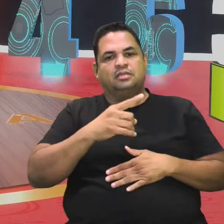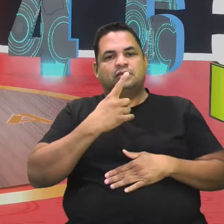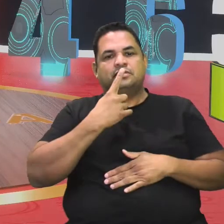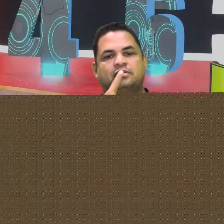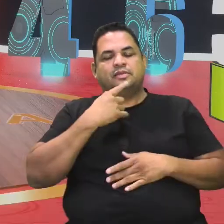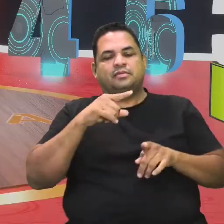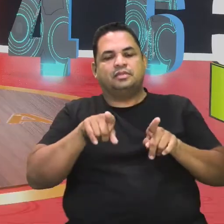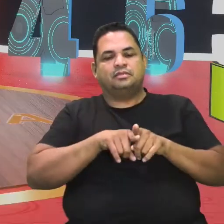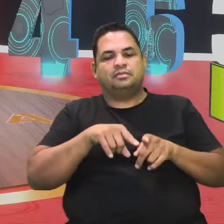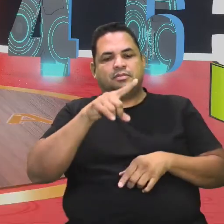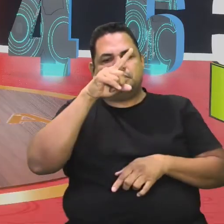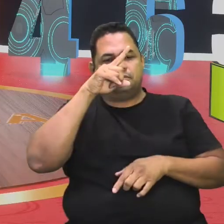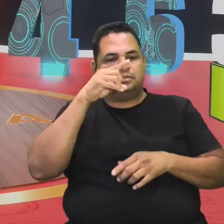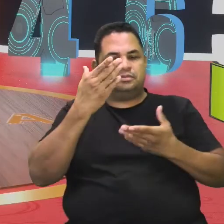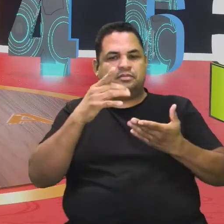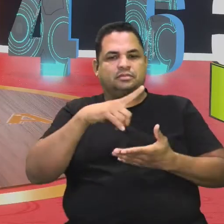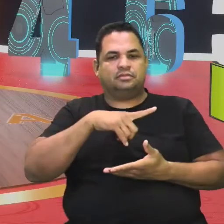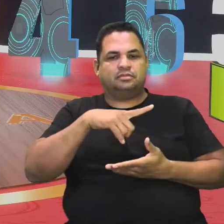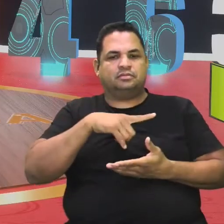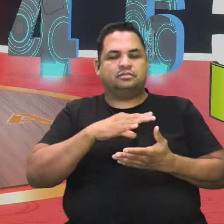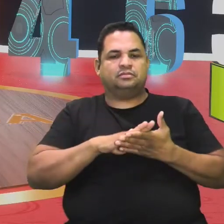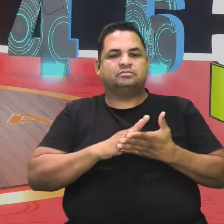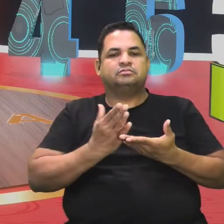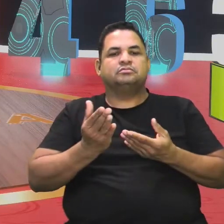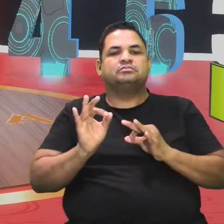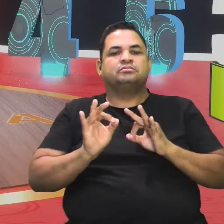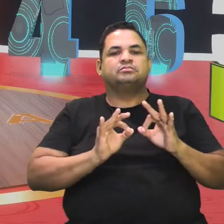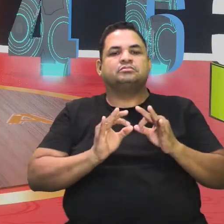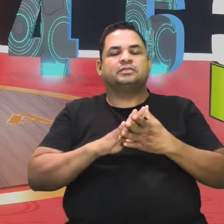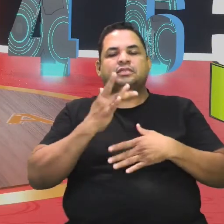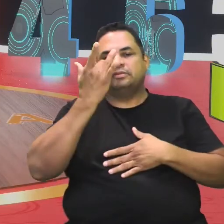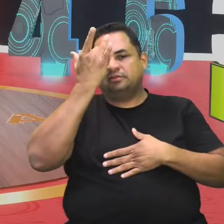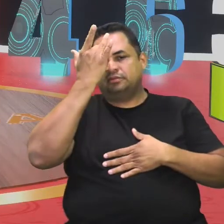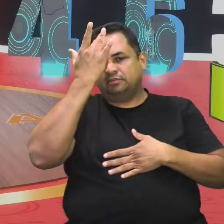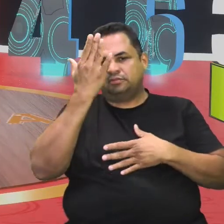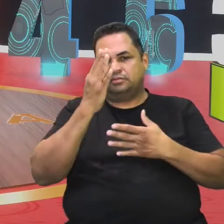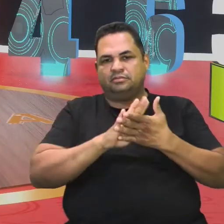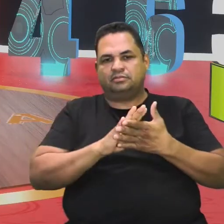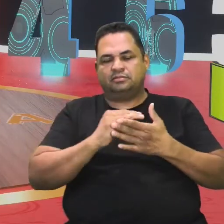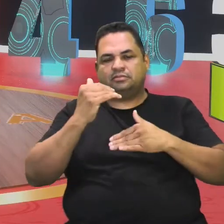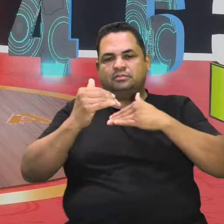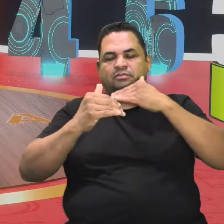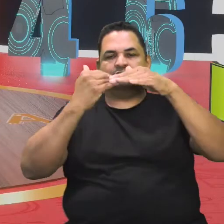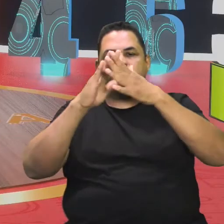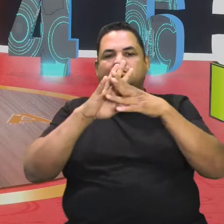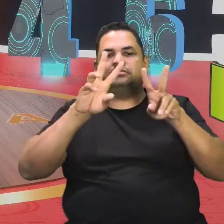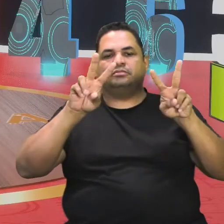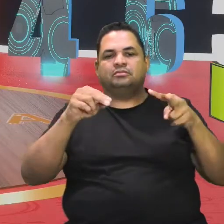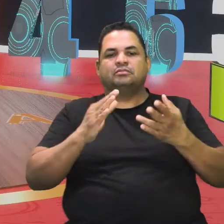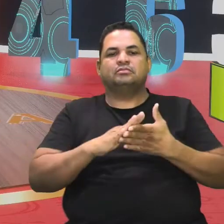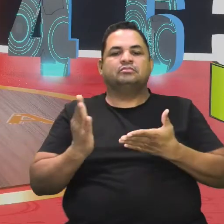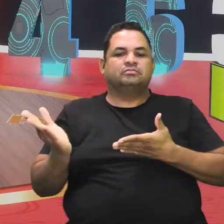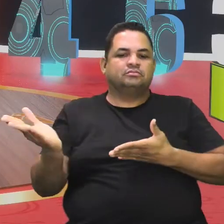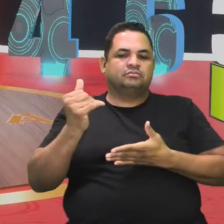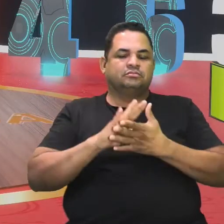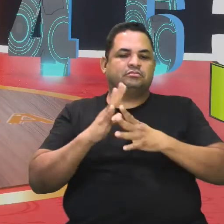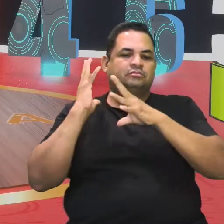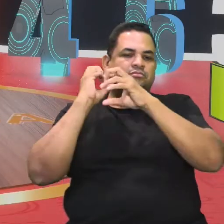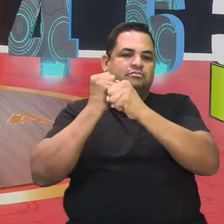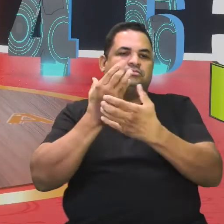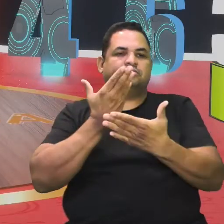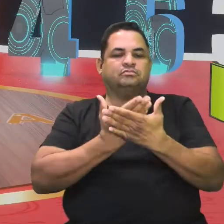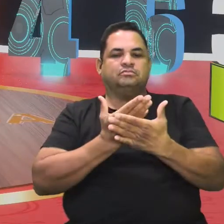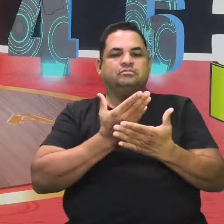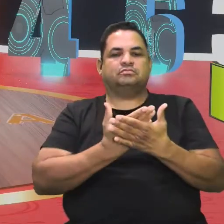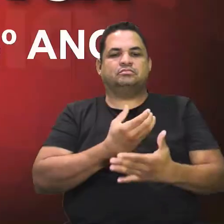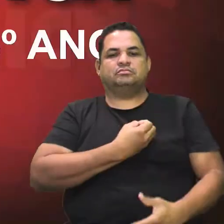Então, sabendo a diferença, sabendo os elementos da circunferência, fica bem mais fácil da gente evoluir no assunto. Então, vamos lá, revisão da aula